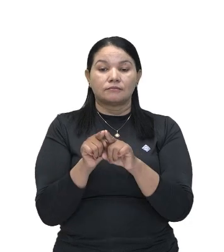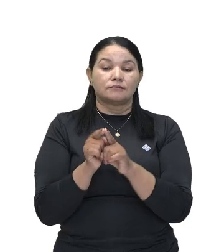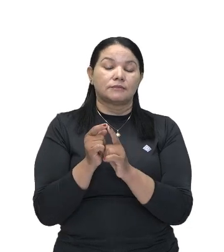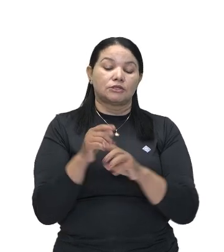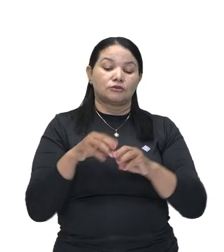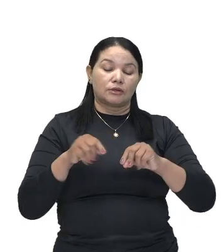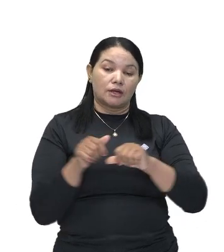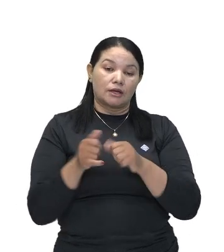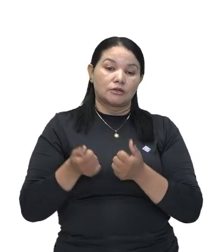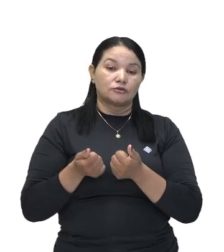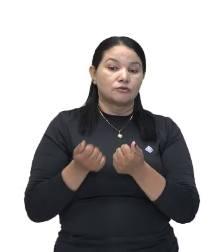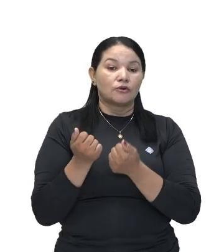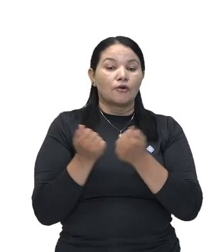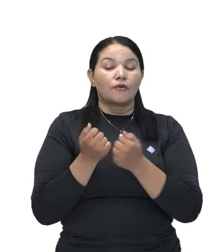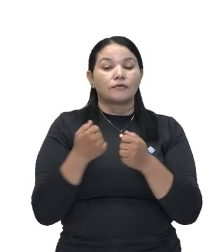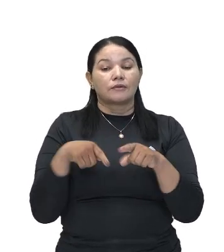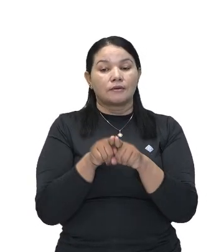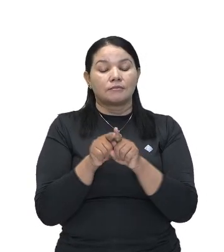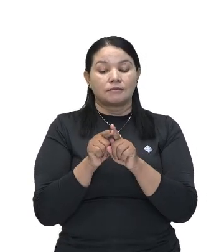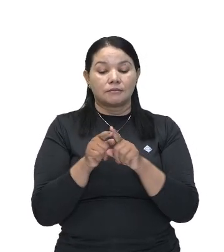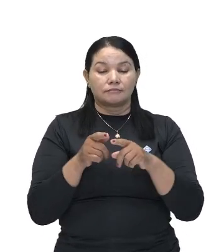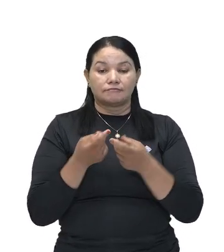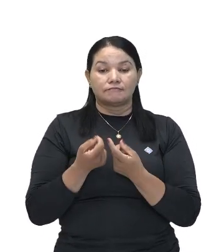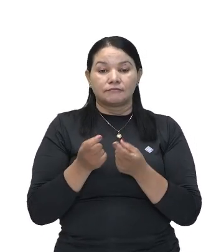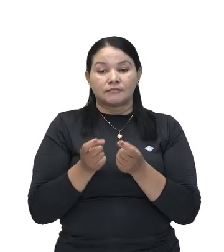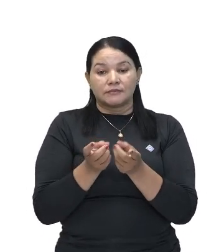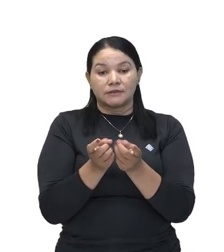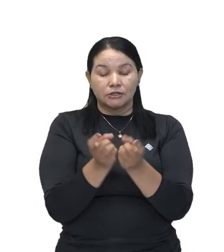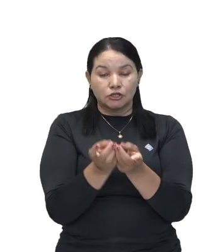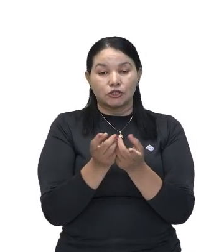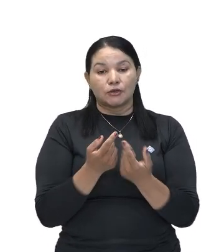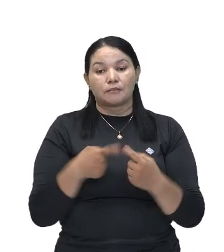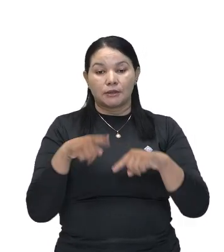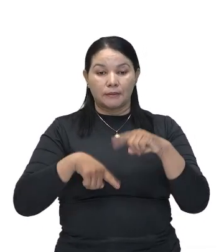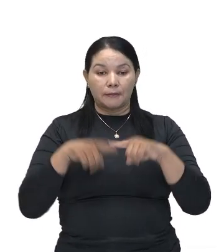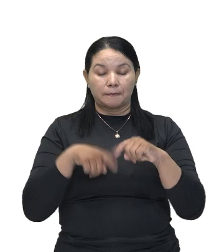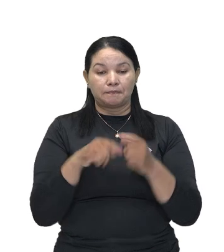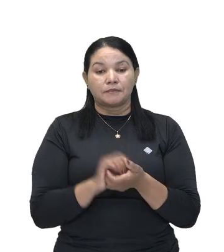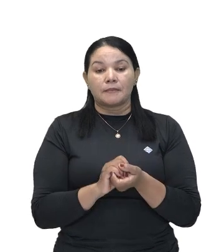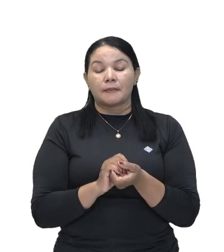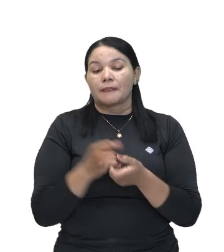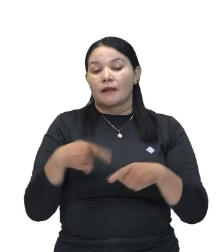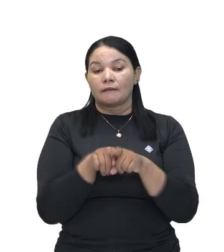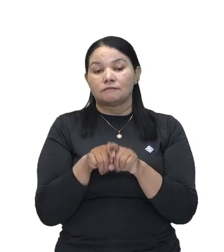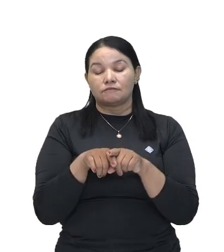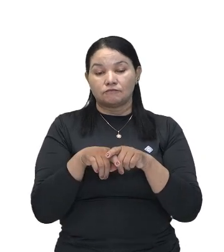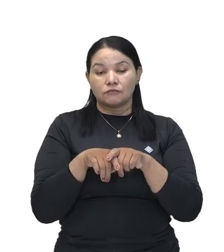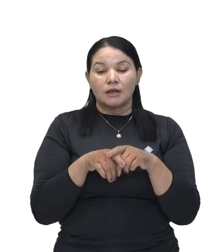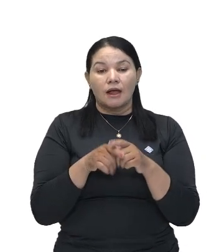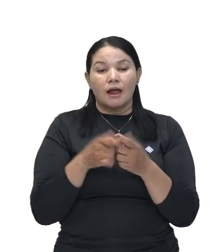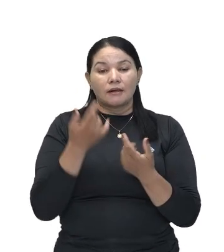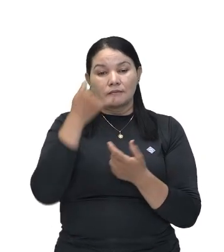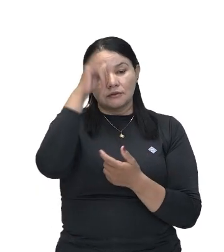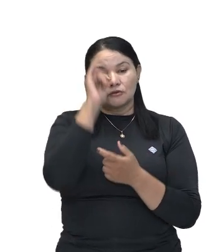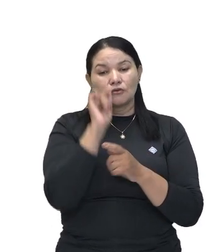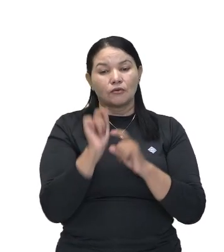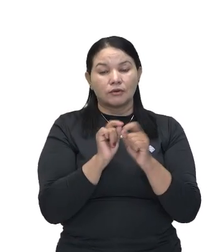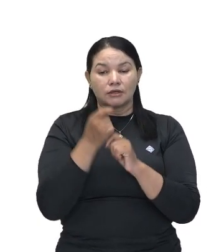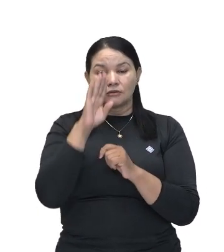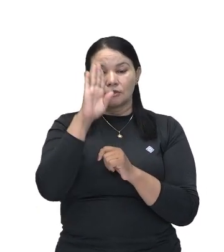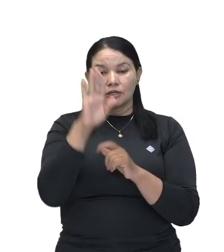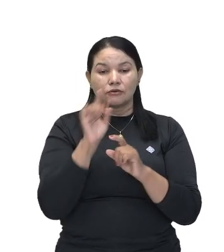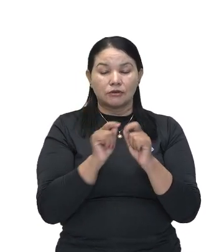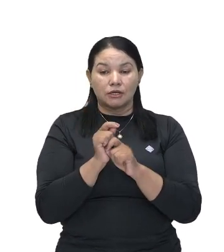importantes para o escoamento da produção. Em relação à agropecuária, nós temos como destaque no Paraguai a produção